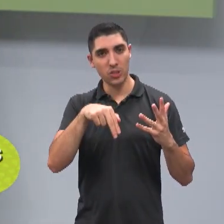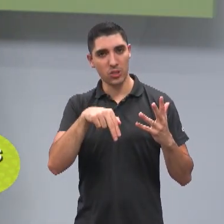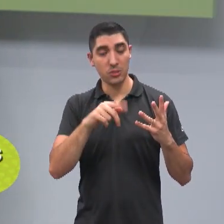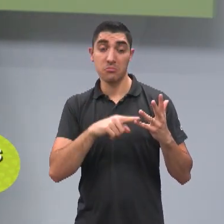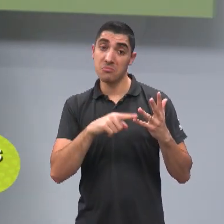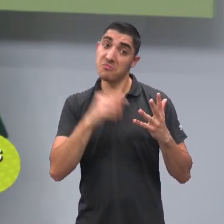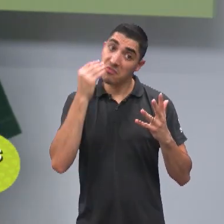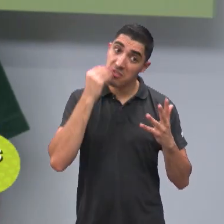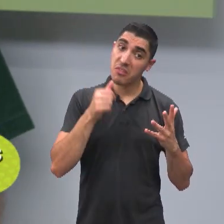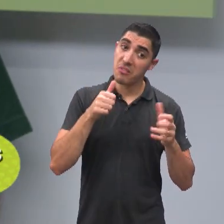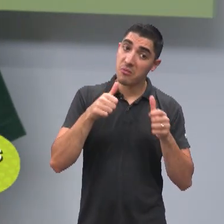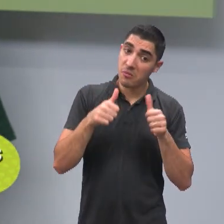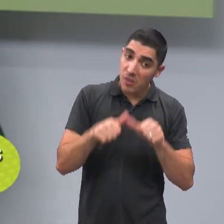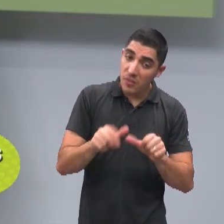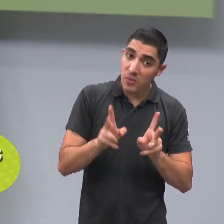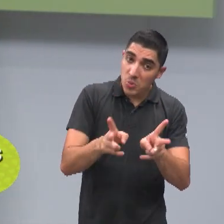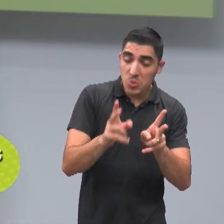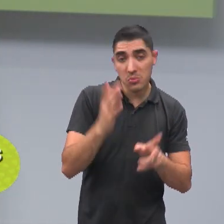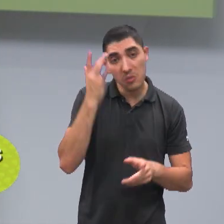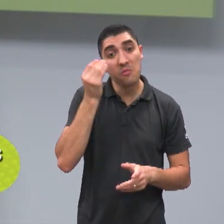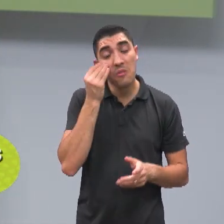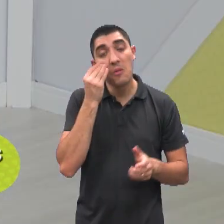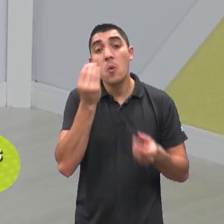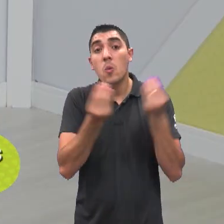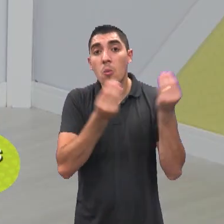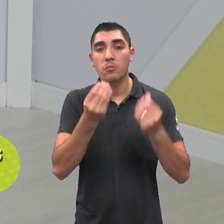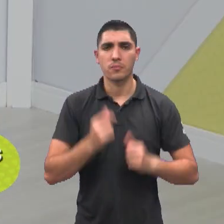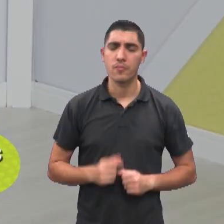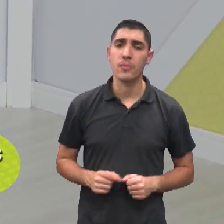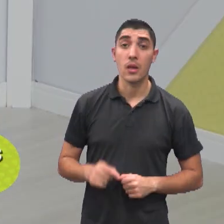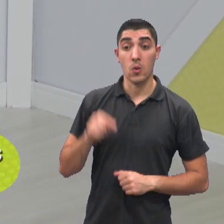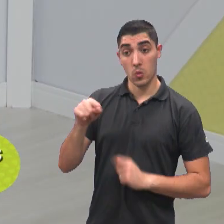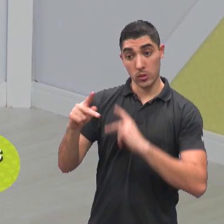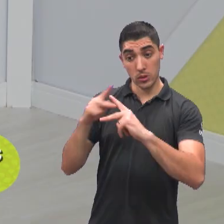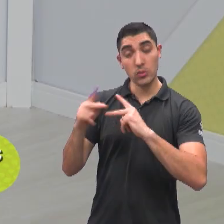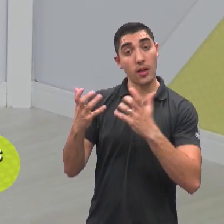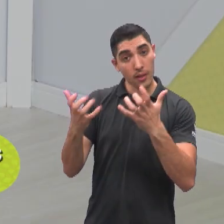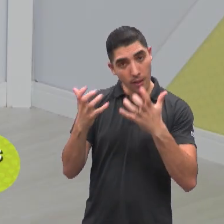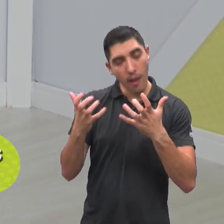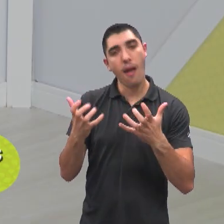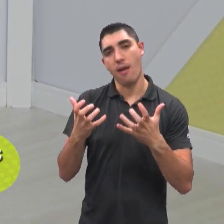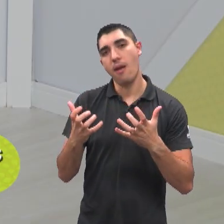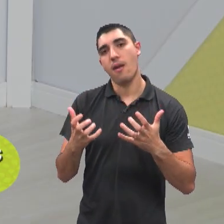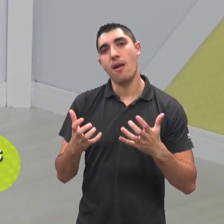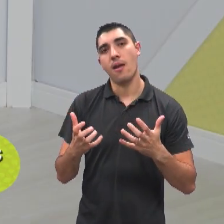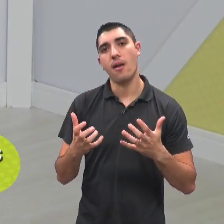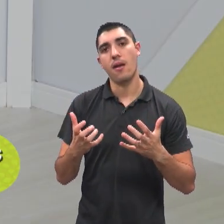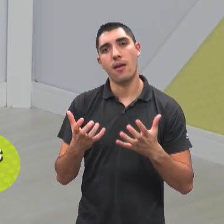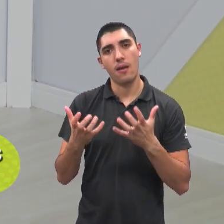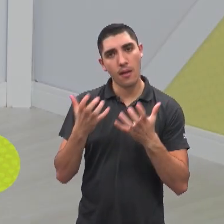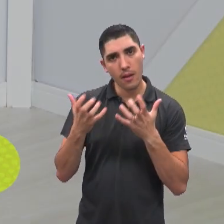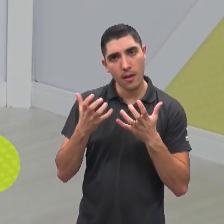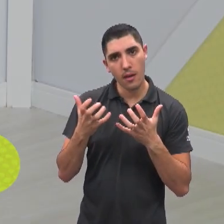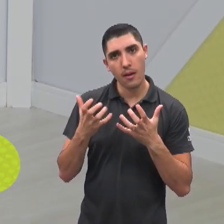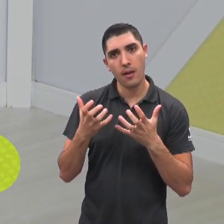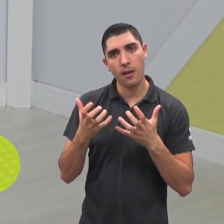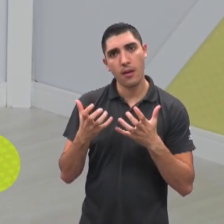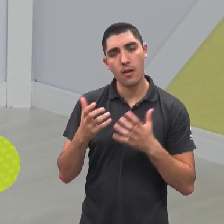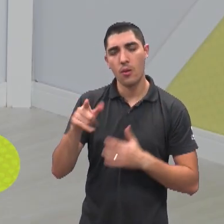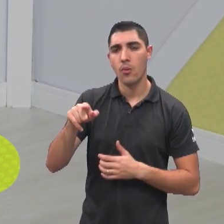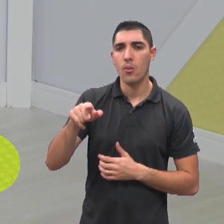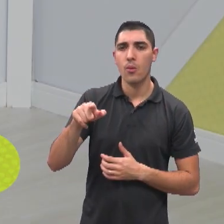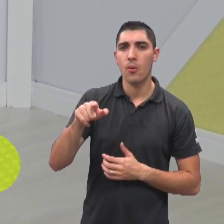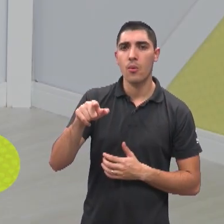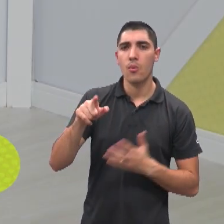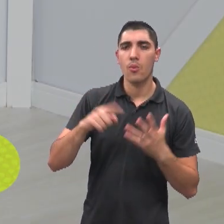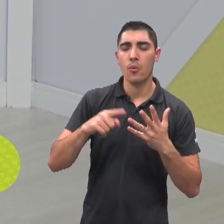fica. Então vamos ver como é que vai ficar essa movimentação do São José. O São José tem interesse realmente no Douglas. Não, o